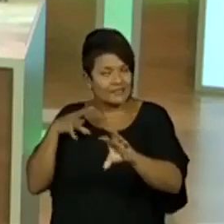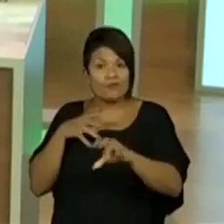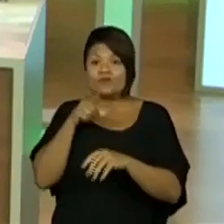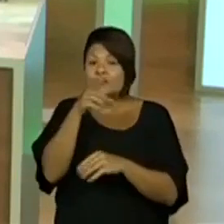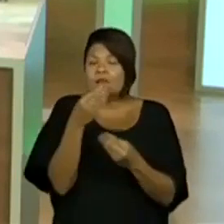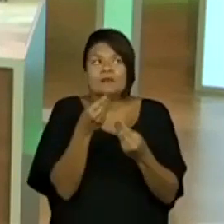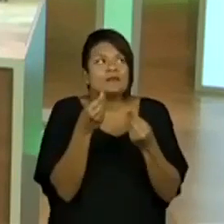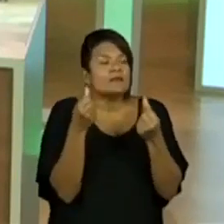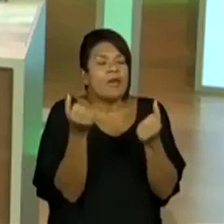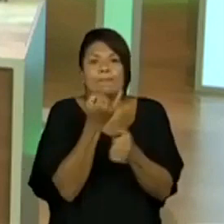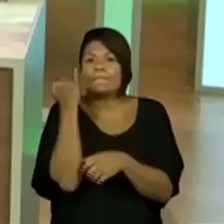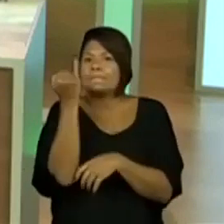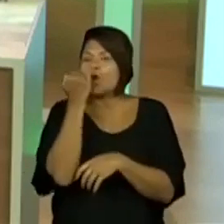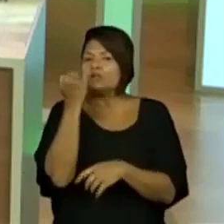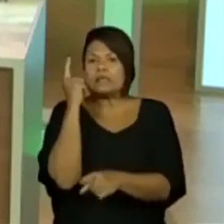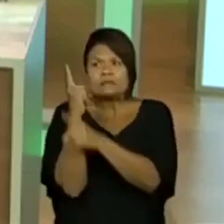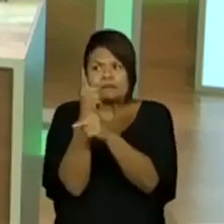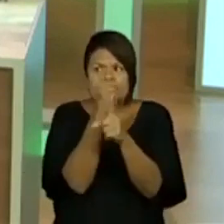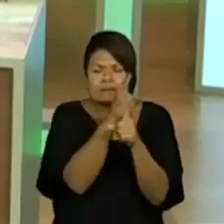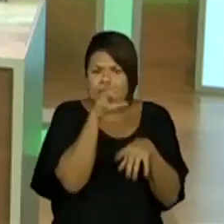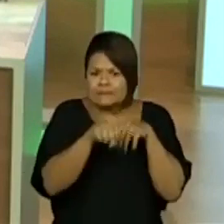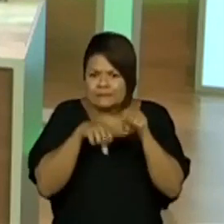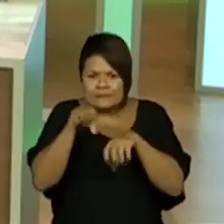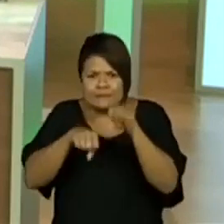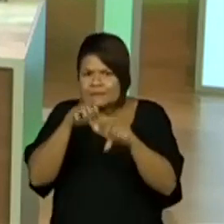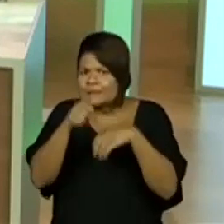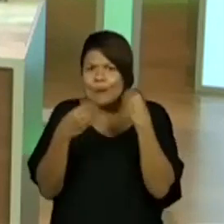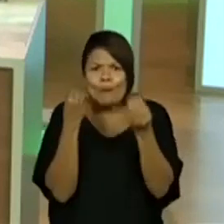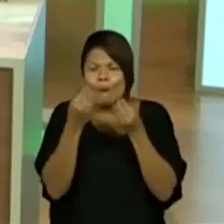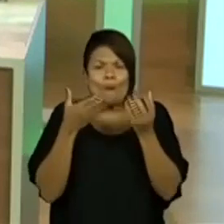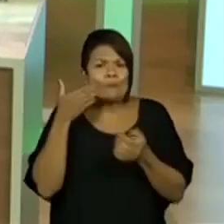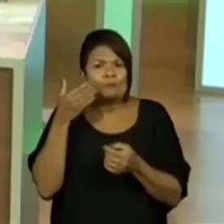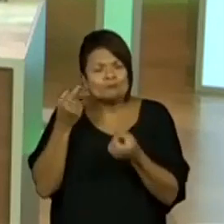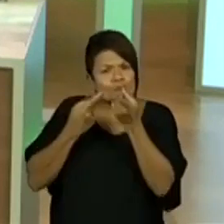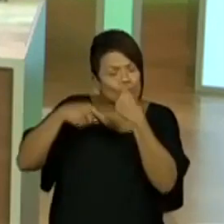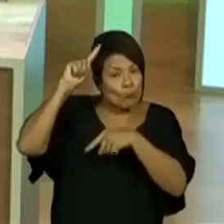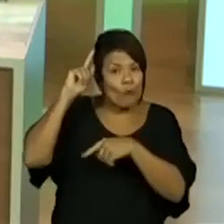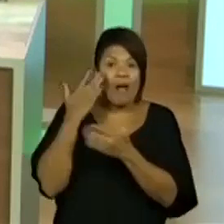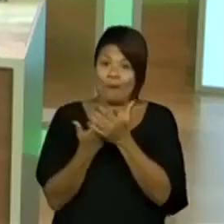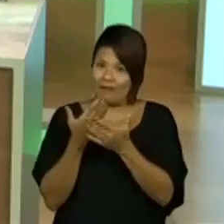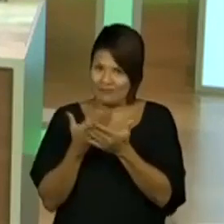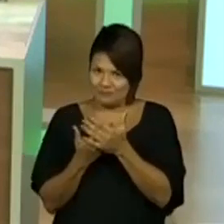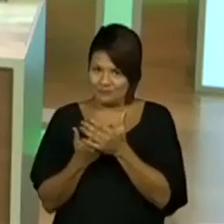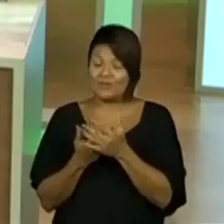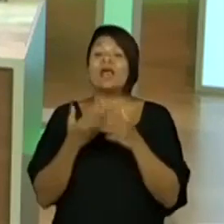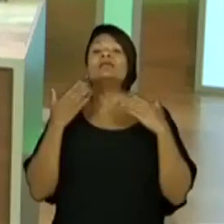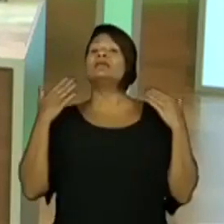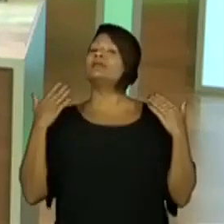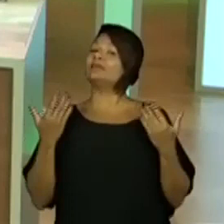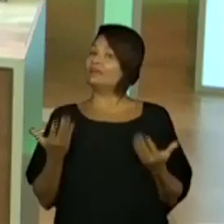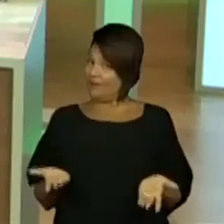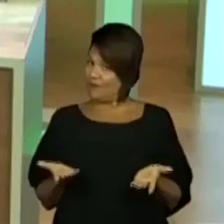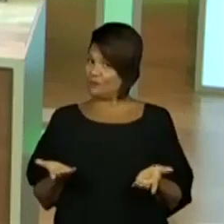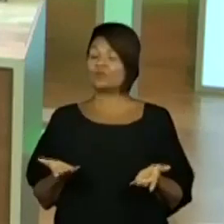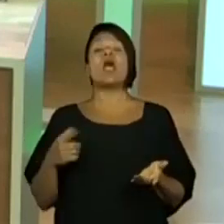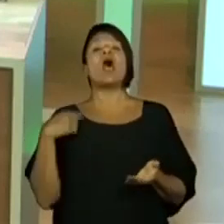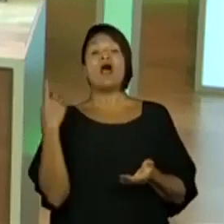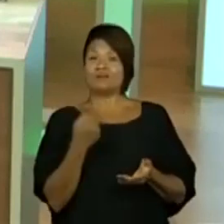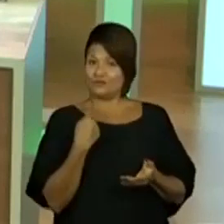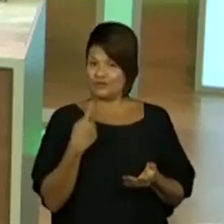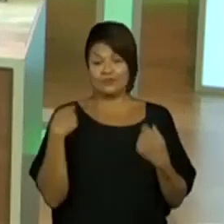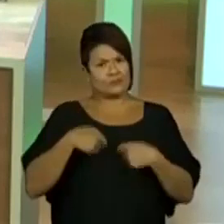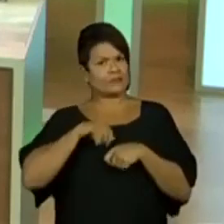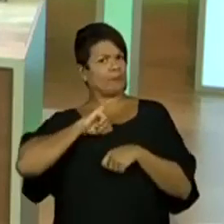descobrindo algumas coisas bem legais com essas aulas. Então, precisamos aproveitar ao máximo tudo